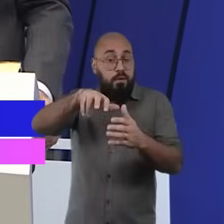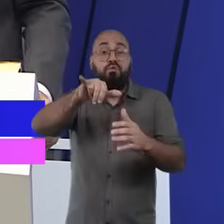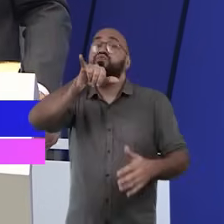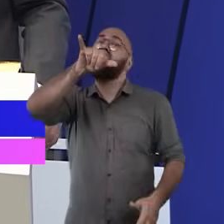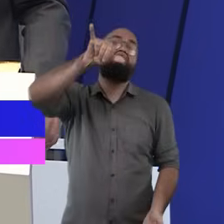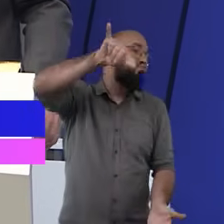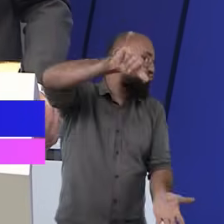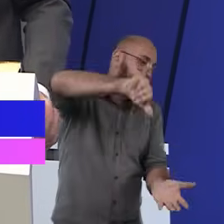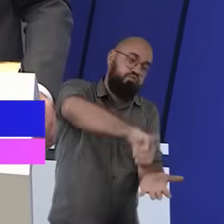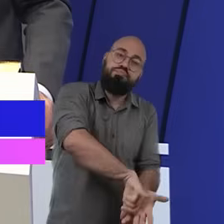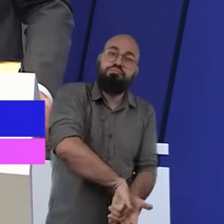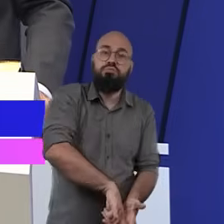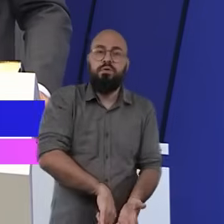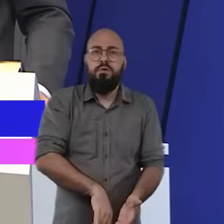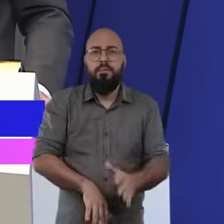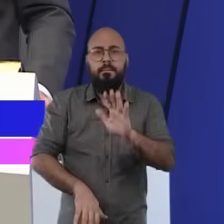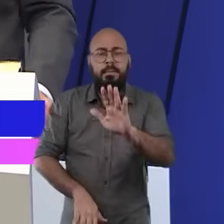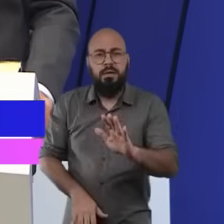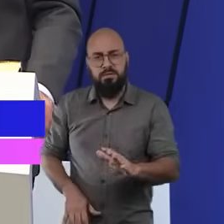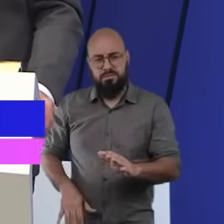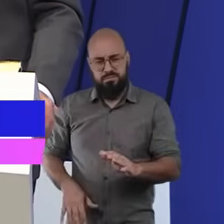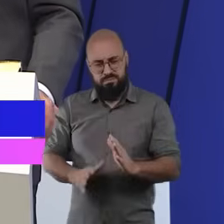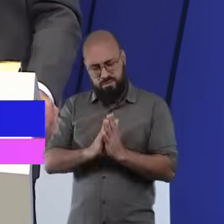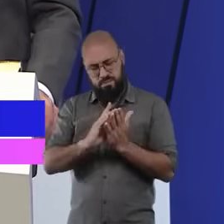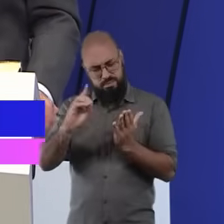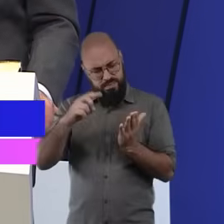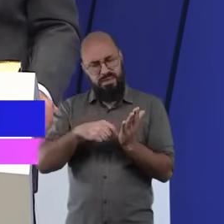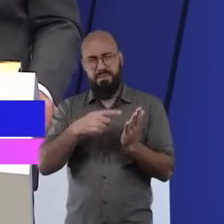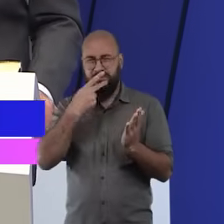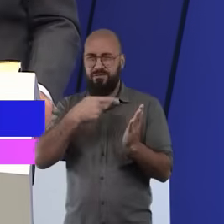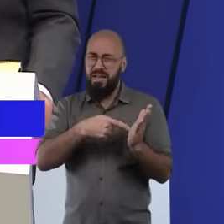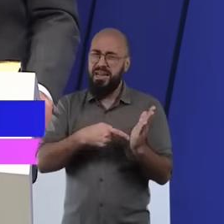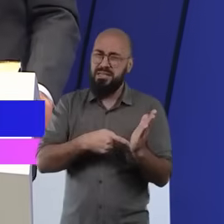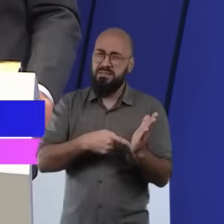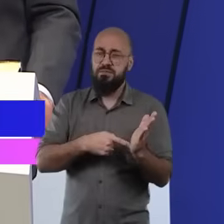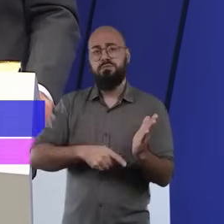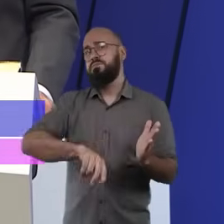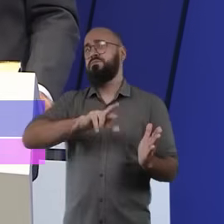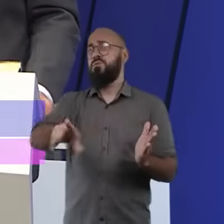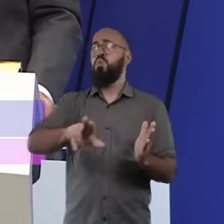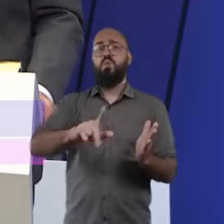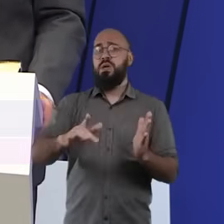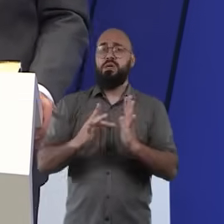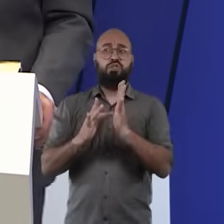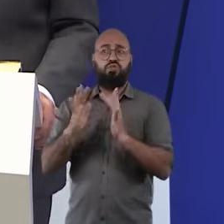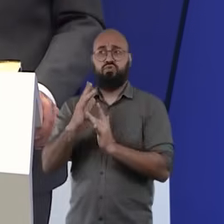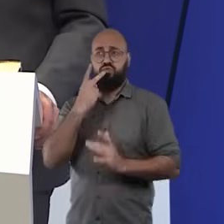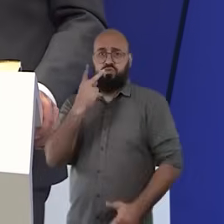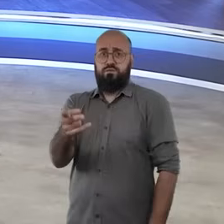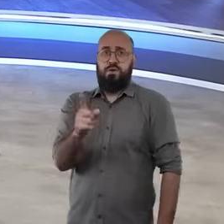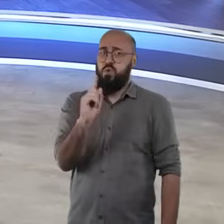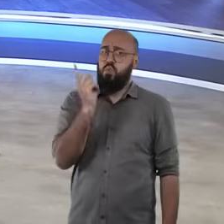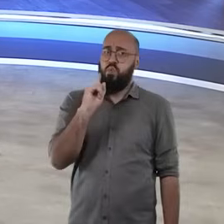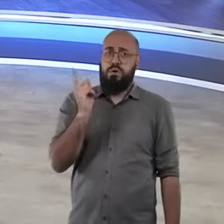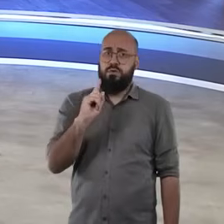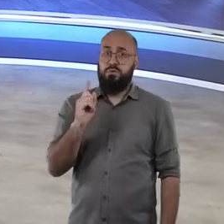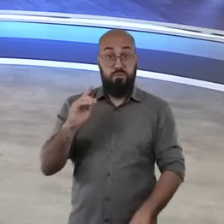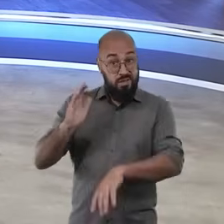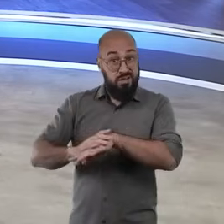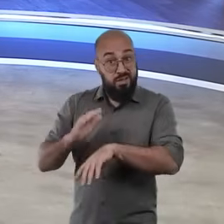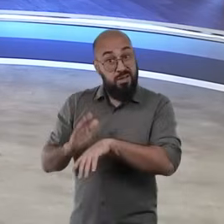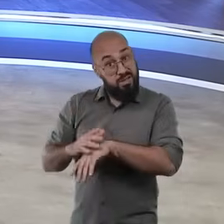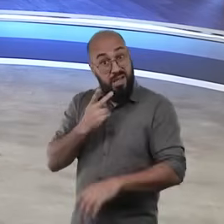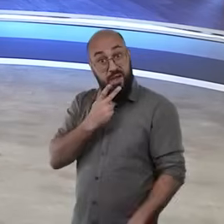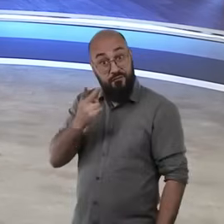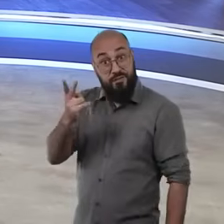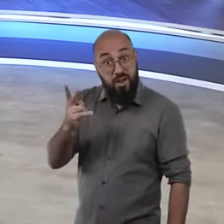Mas não é isso que a Bíblia está nos dizendo, ou melhor, não é isso que o próprio Cristo está nos dizendo. Ele mesmo diz que